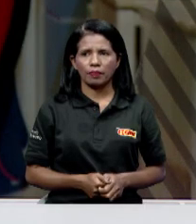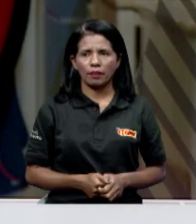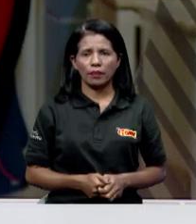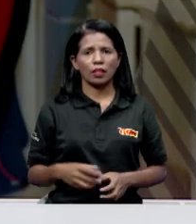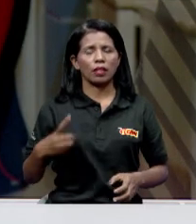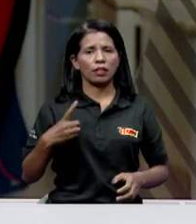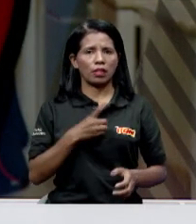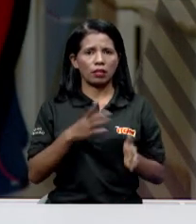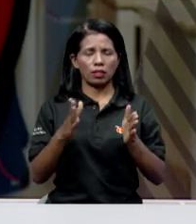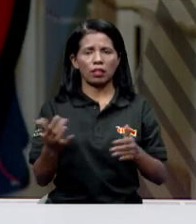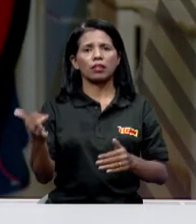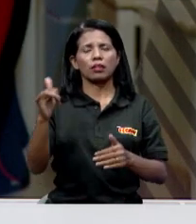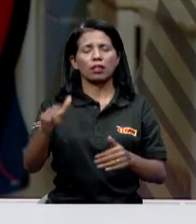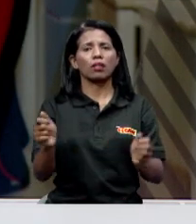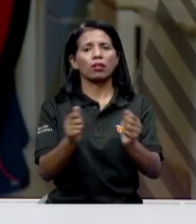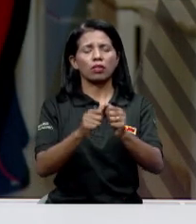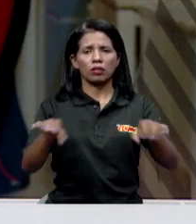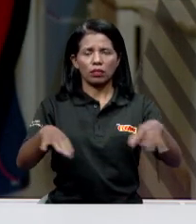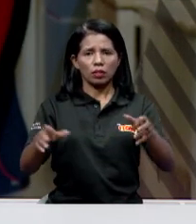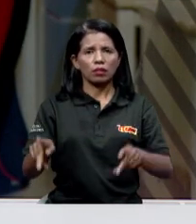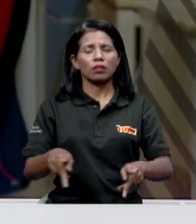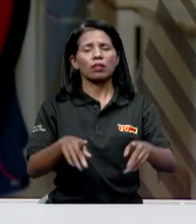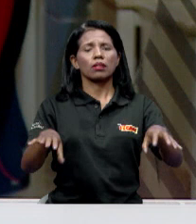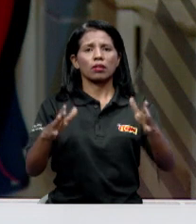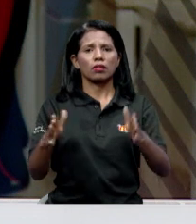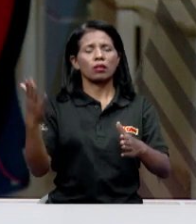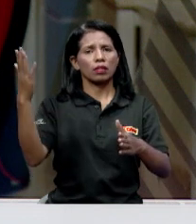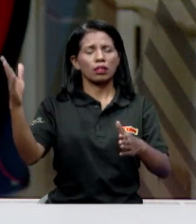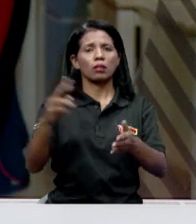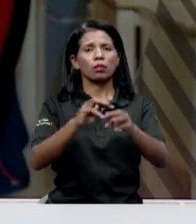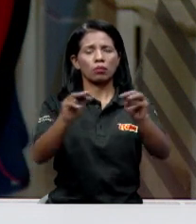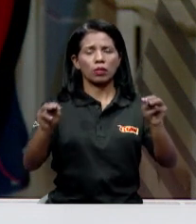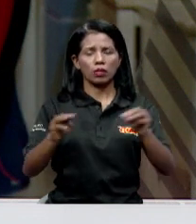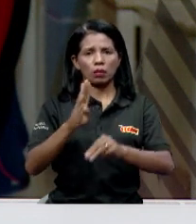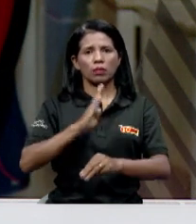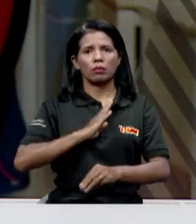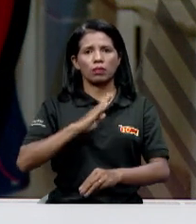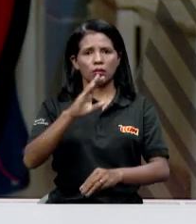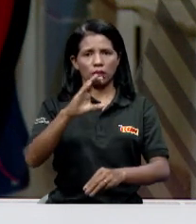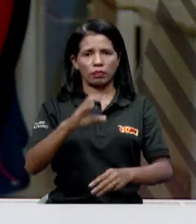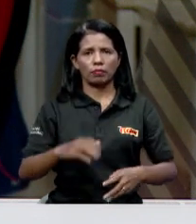Deputado Cira lamenta o serviço funcionário público e a notariado município Baucau.